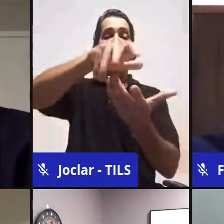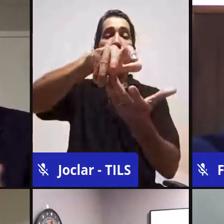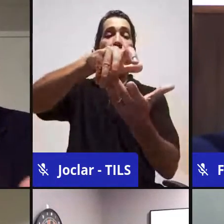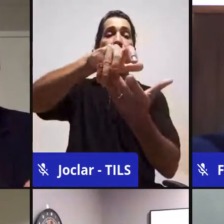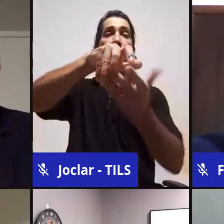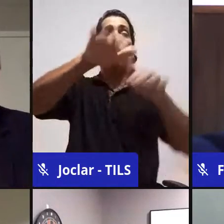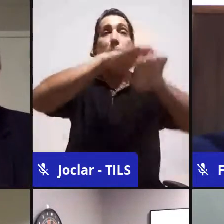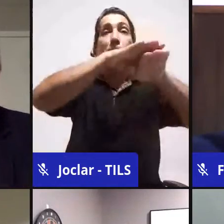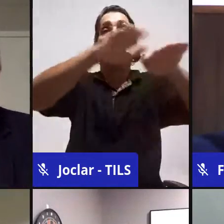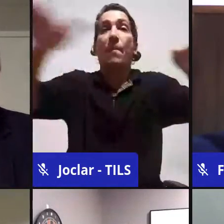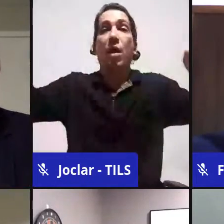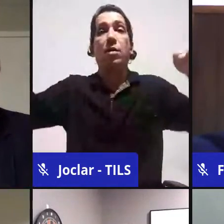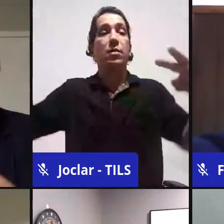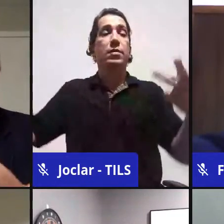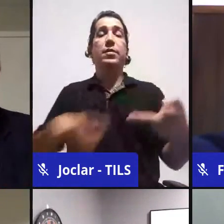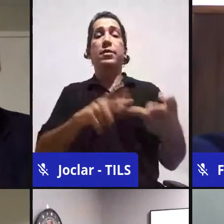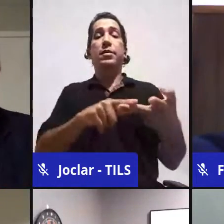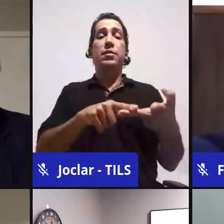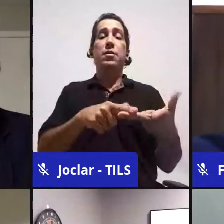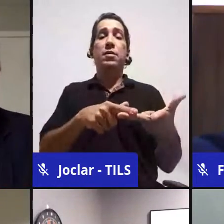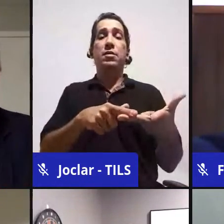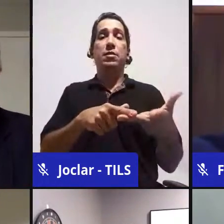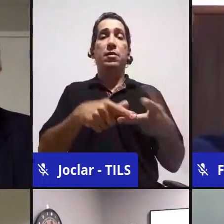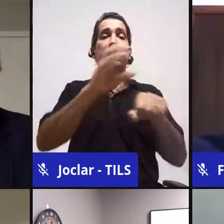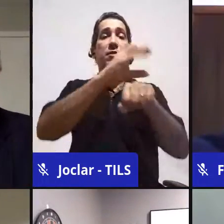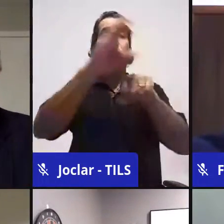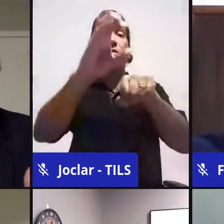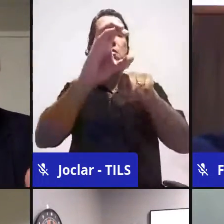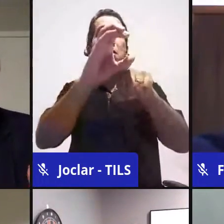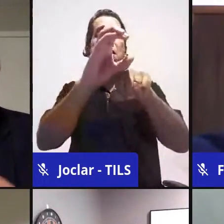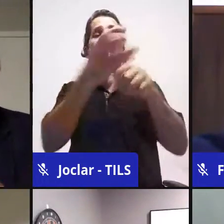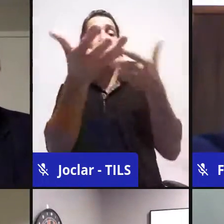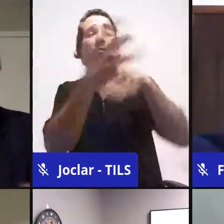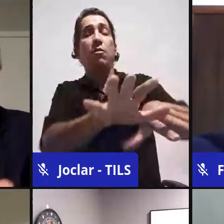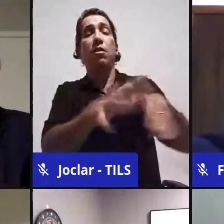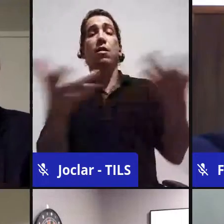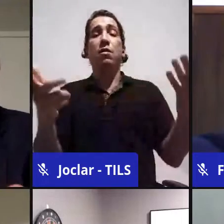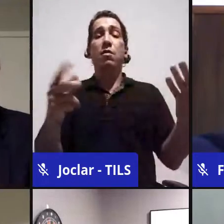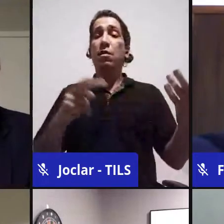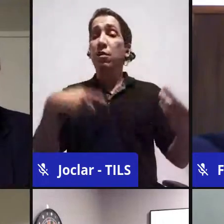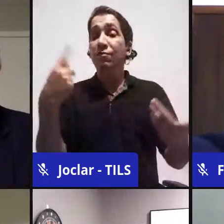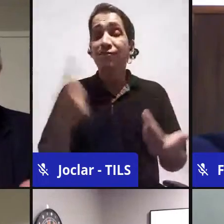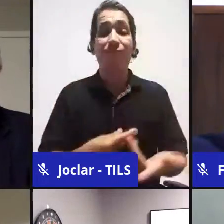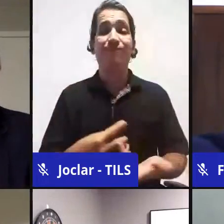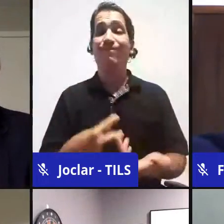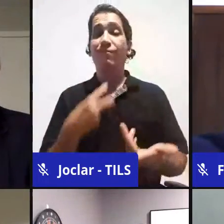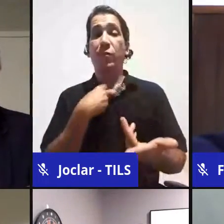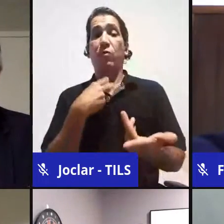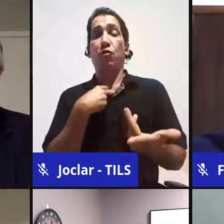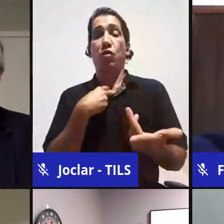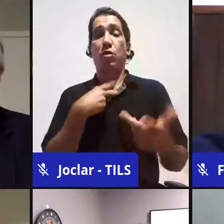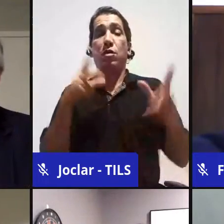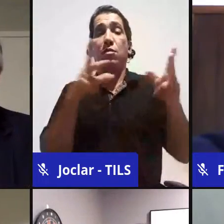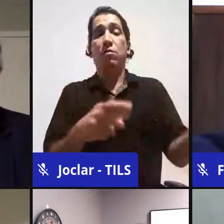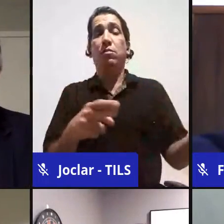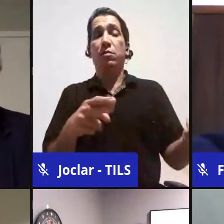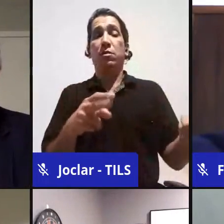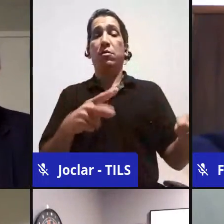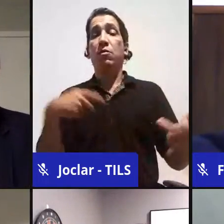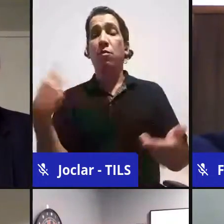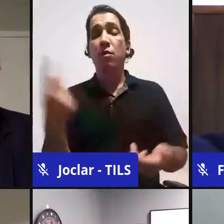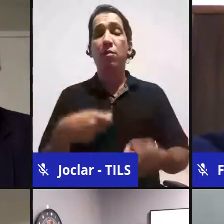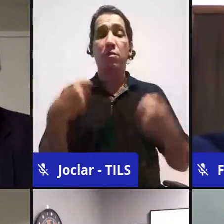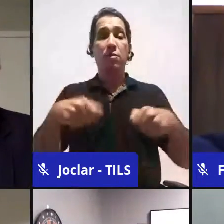sociedade. Nós temos que acompanhar, entender o que está ocorrendo e dela aproveitar para permitir que a gente tenha um